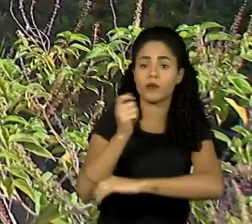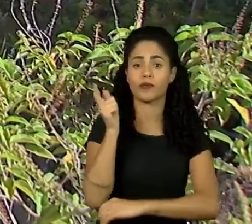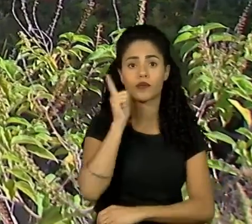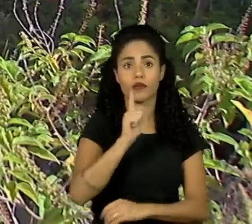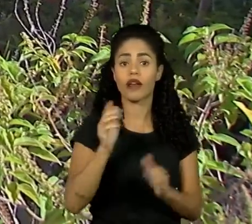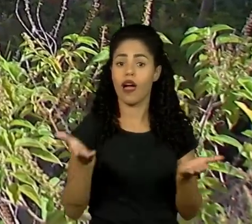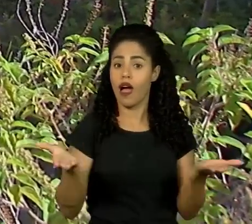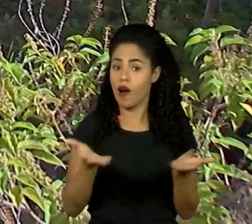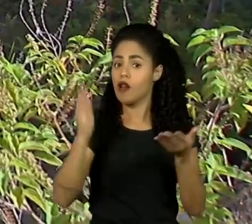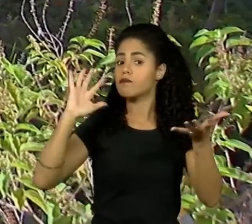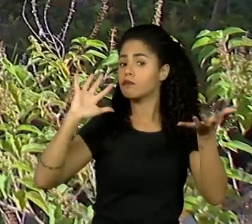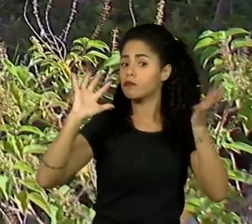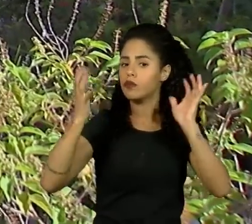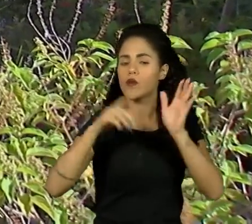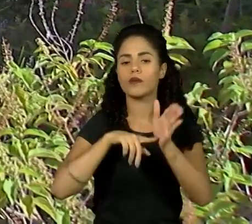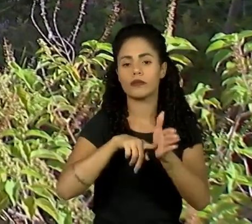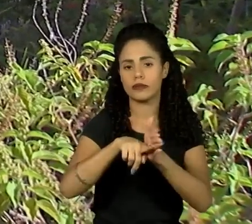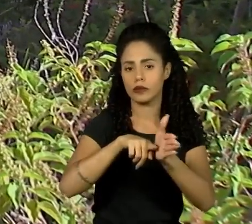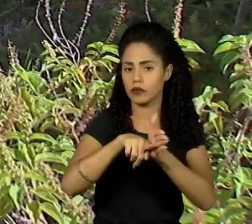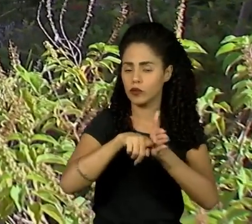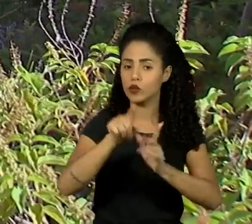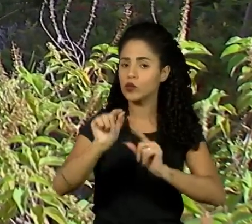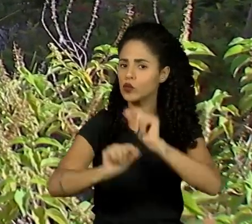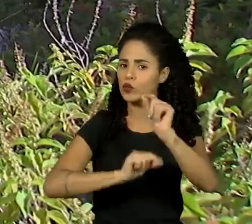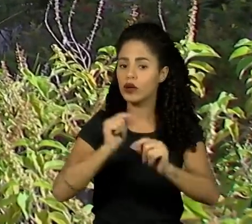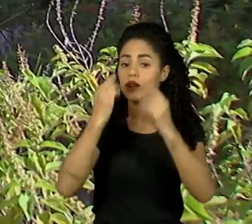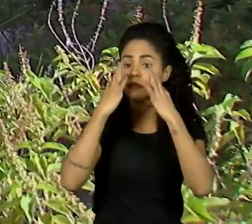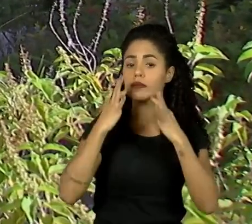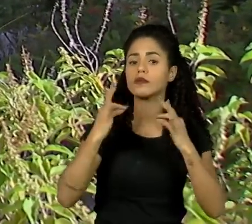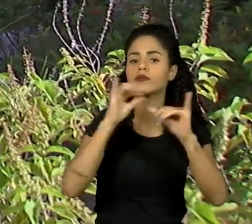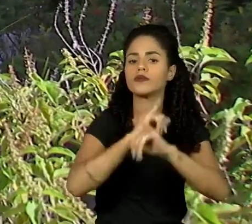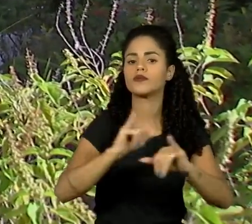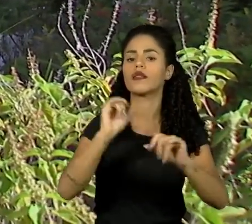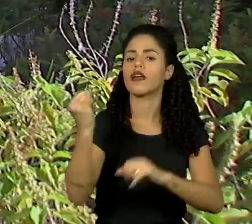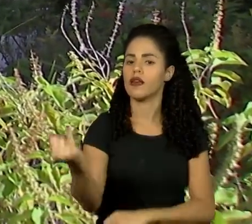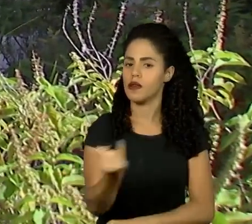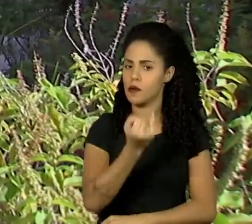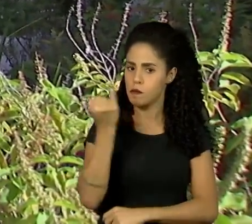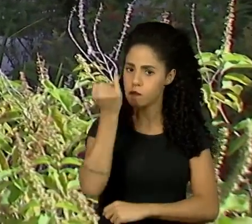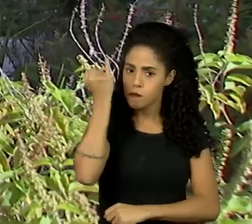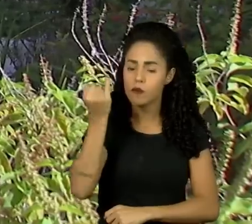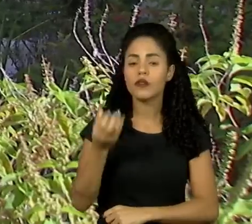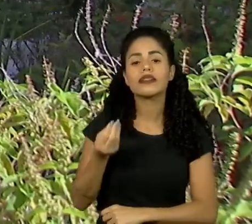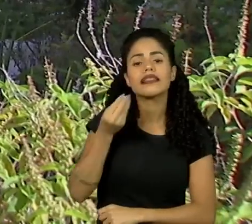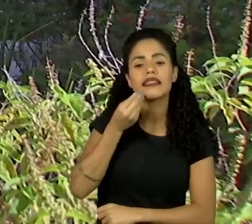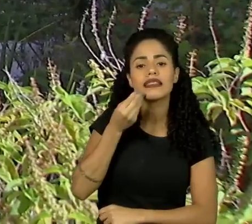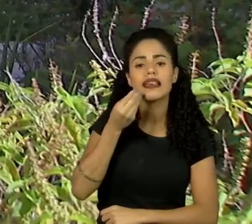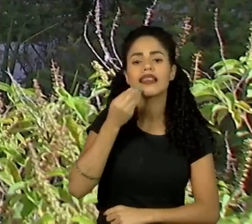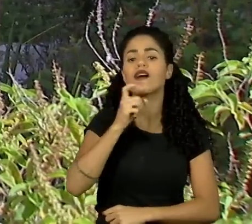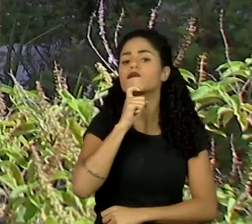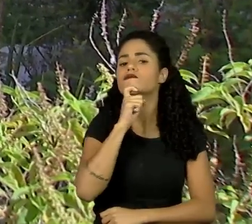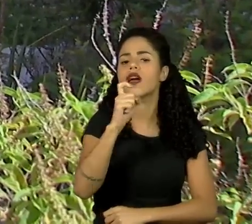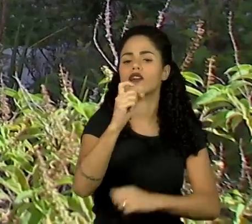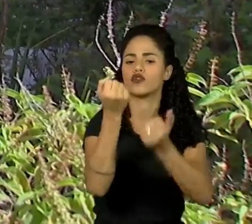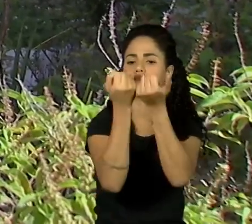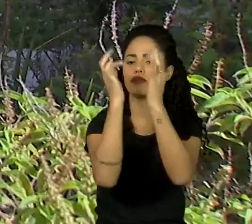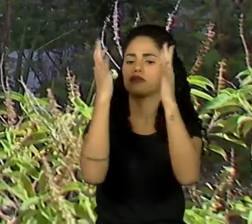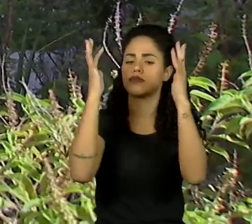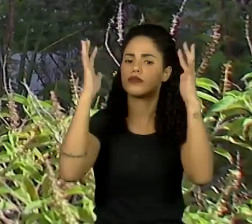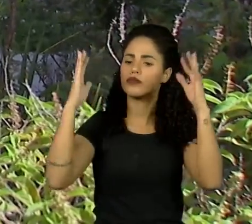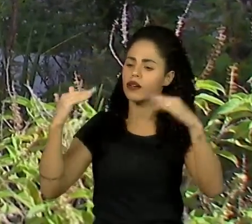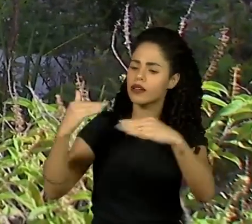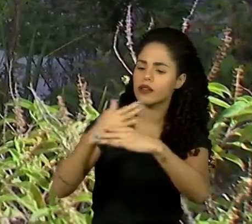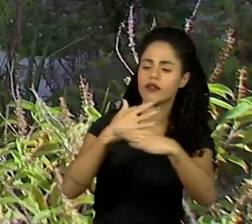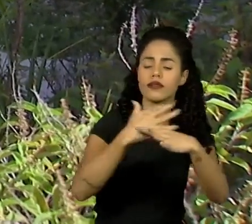climática mundial, os pesquisadores querem chamar a atenção para a importância de ampliar as áreas verdes nas cidades, o que traz